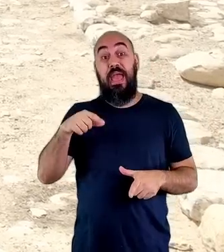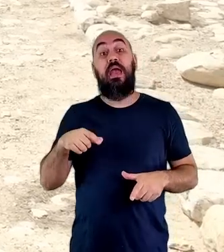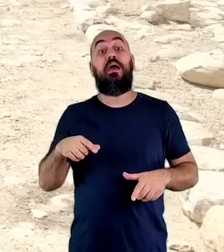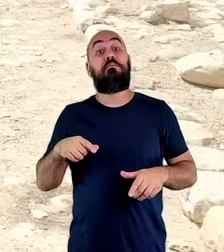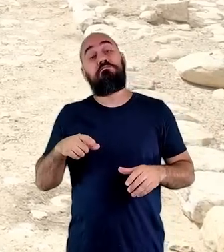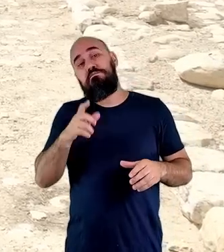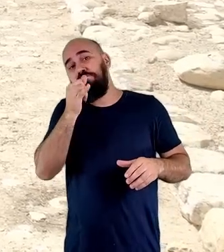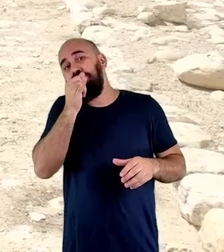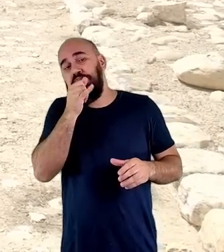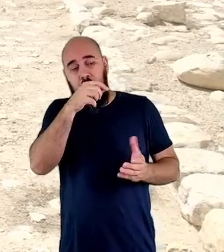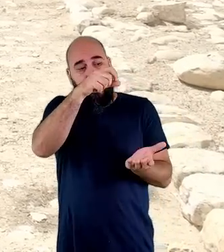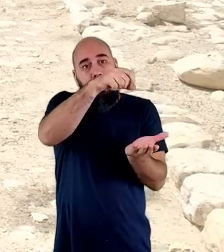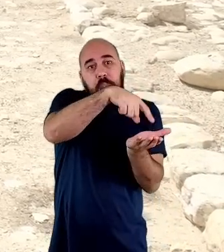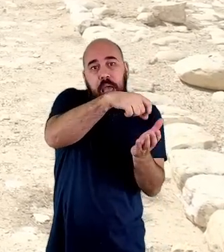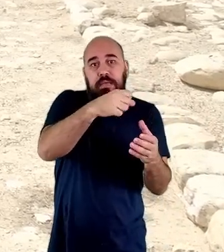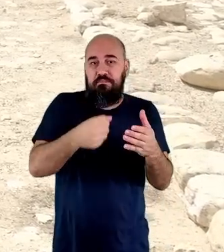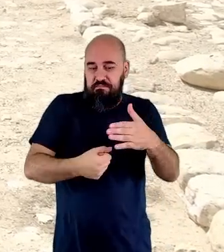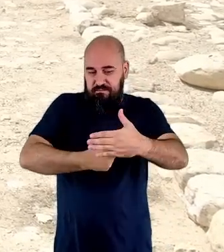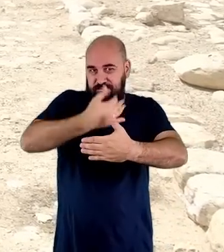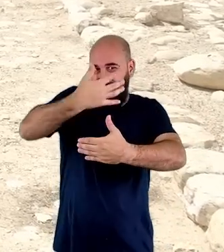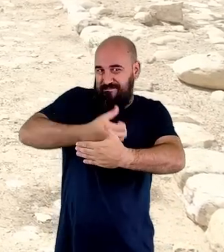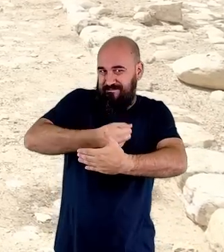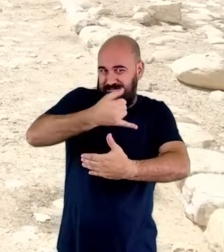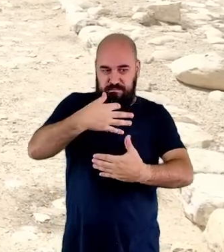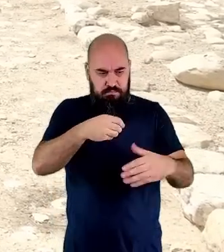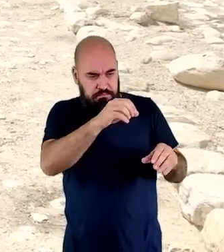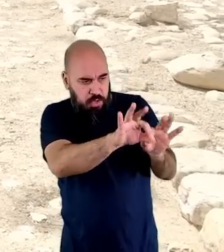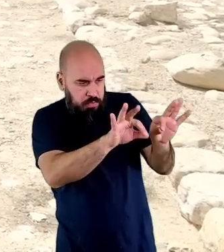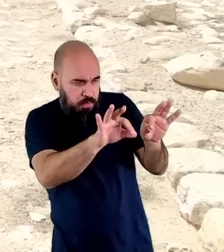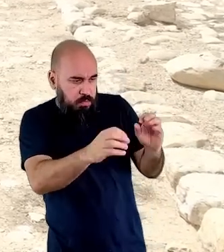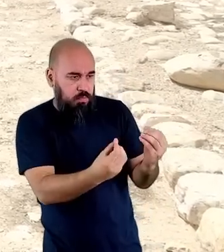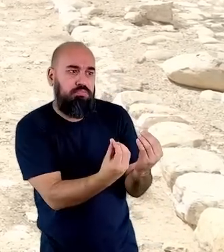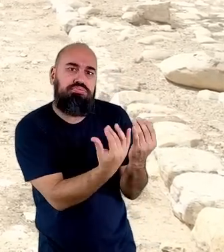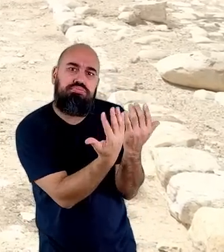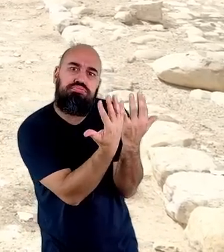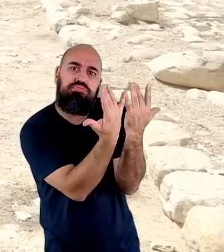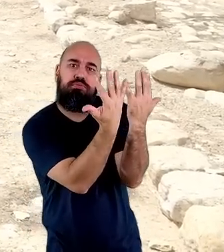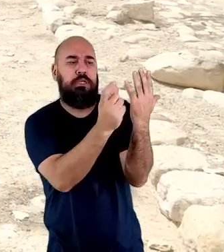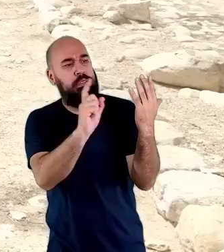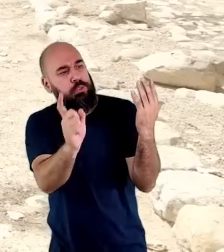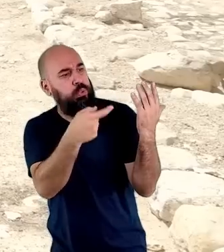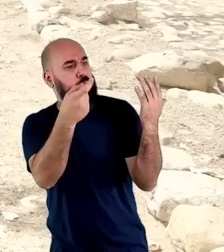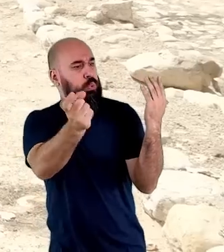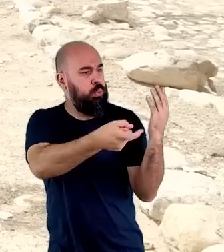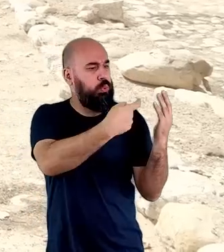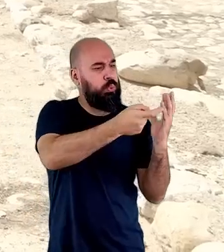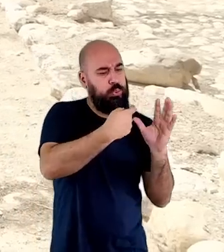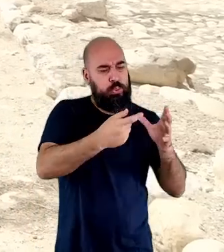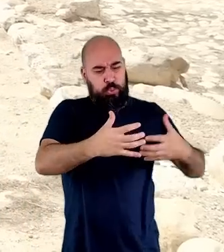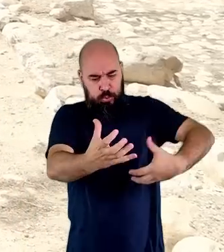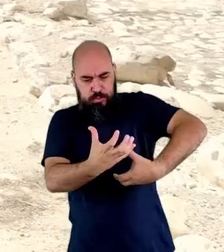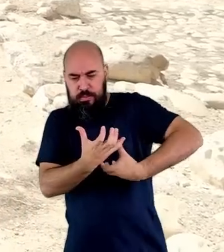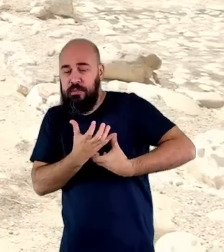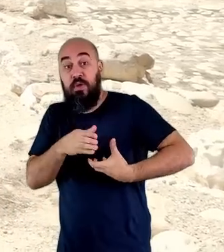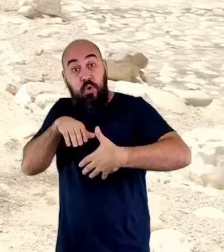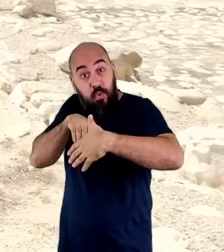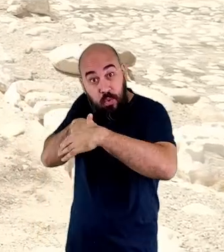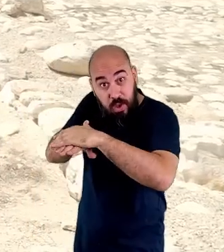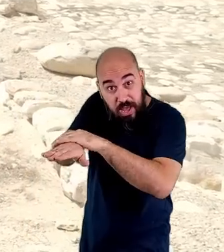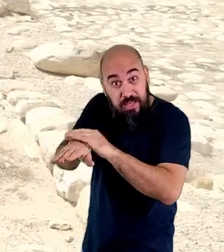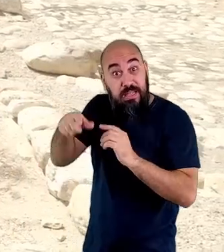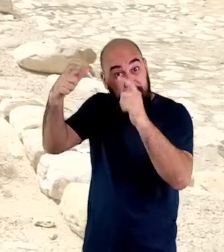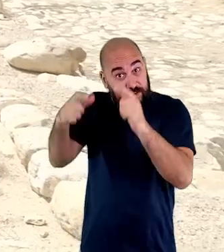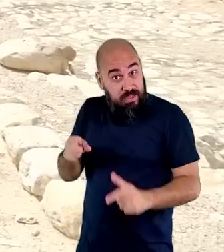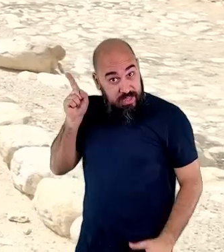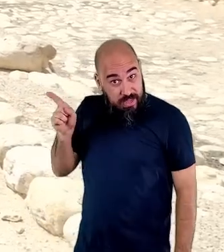aqui na região, porque Beersheba é uma região mais fértil, eles plantavam, colhiam, guardavam no armazém e